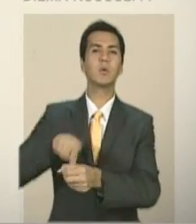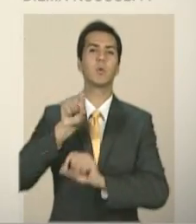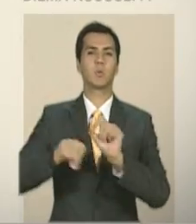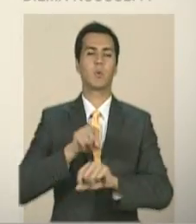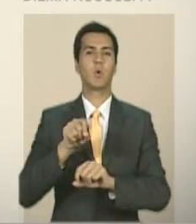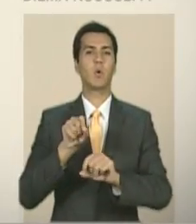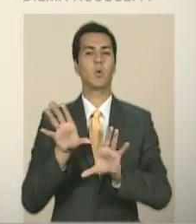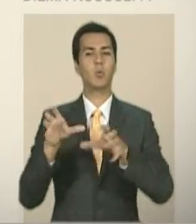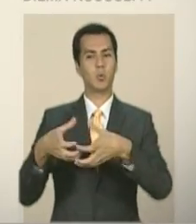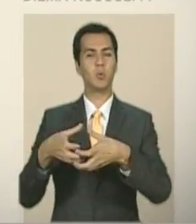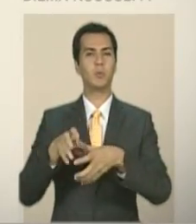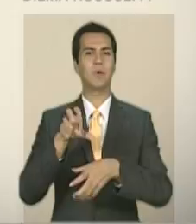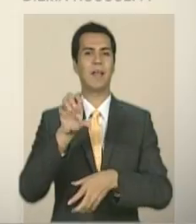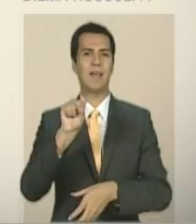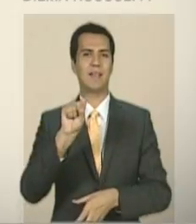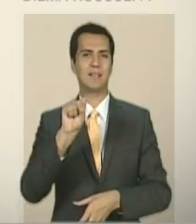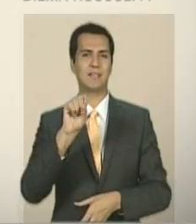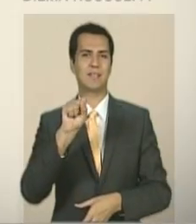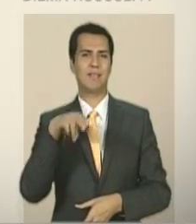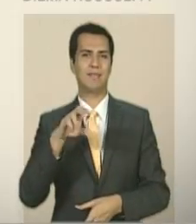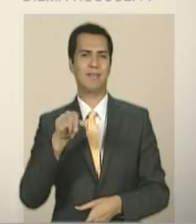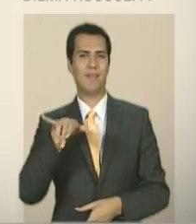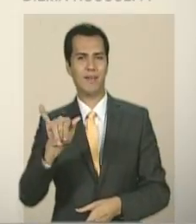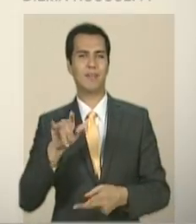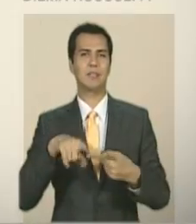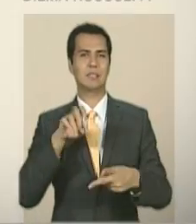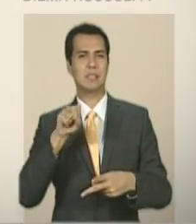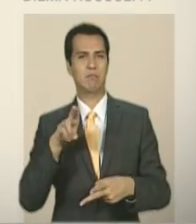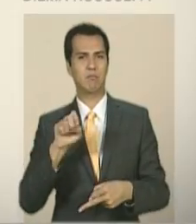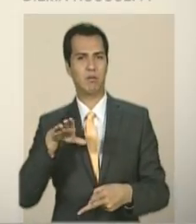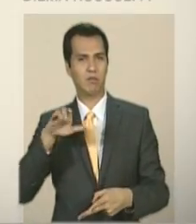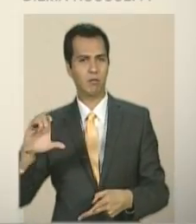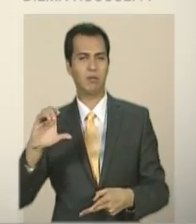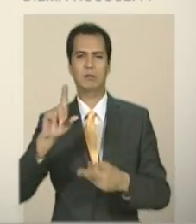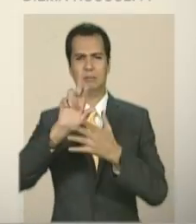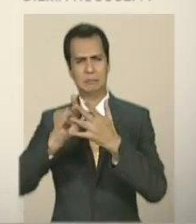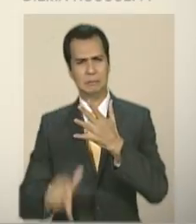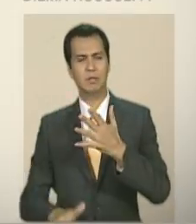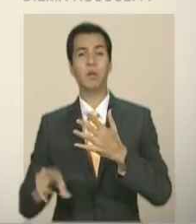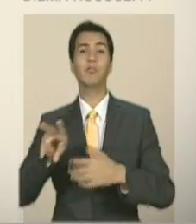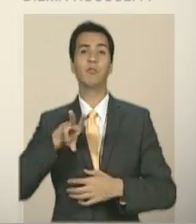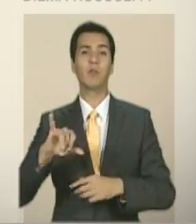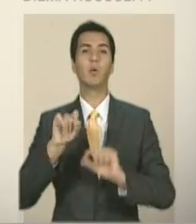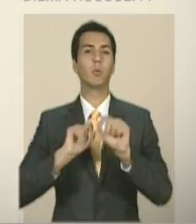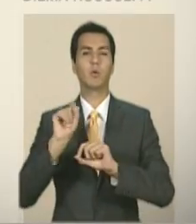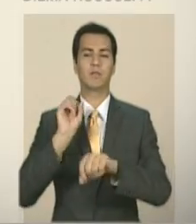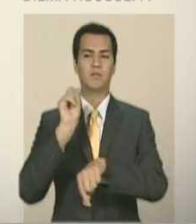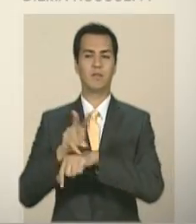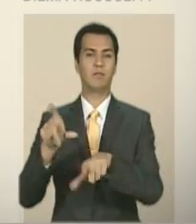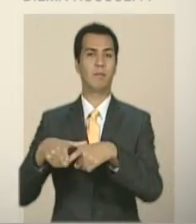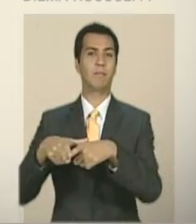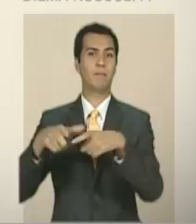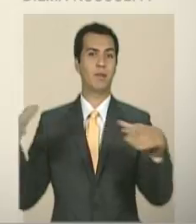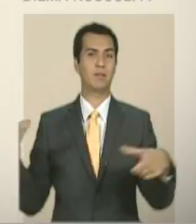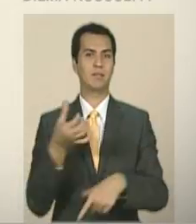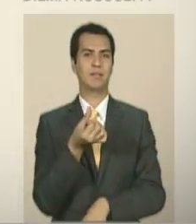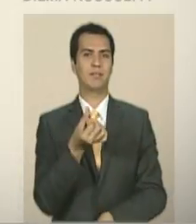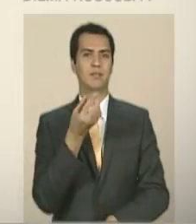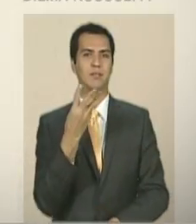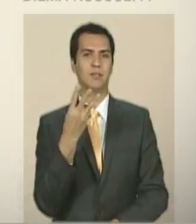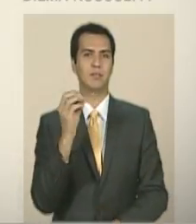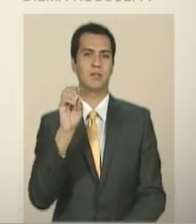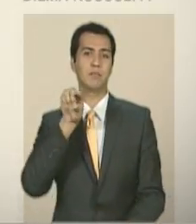irá ampliar a oferta de cursos profissionalizantes gratuitos para 630 mil vagas